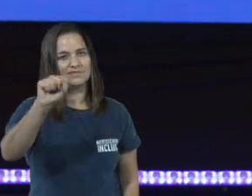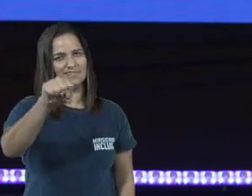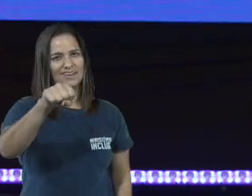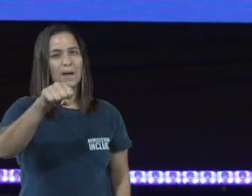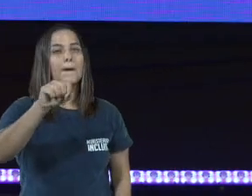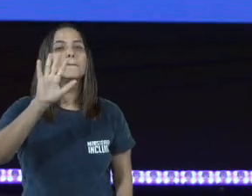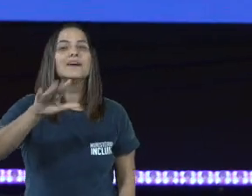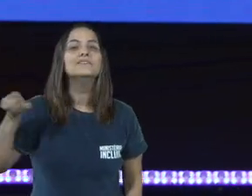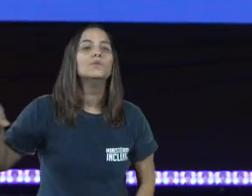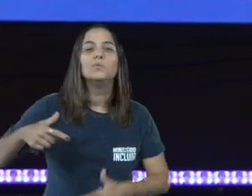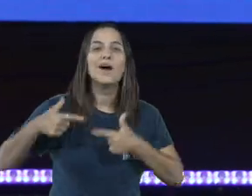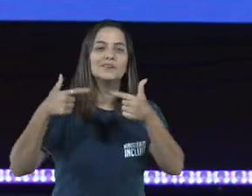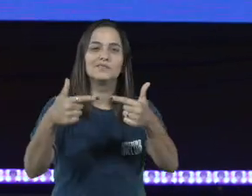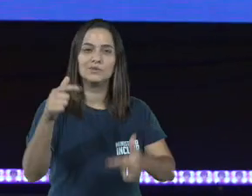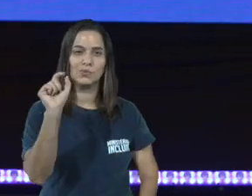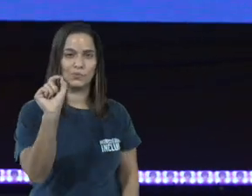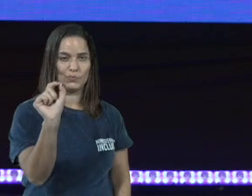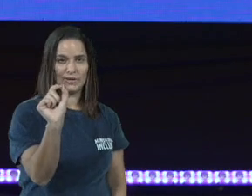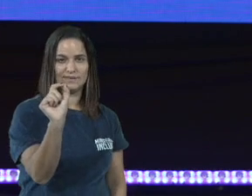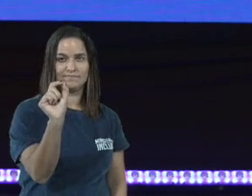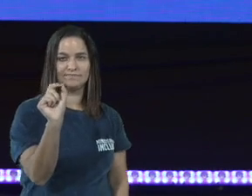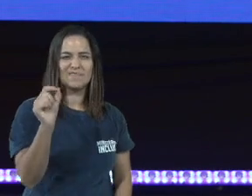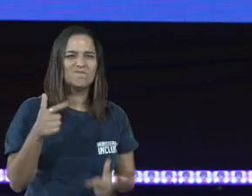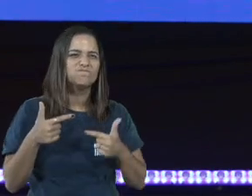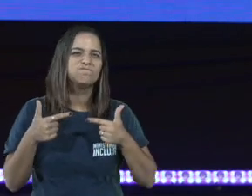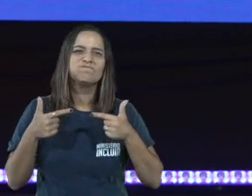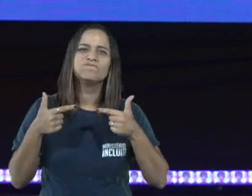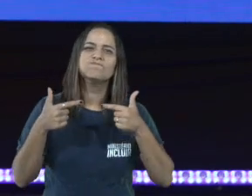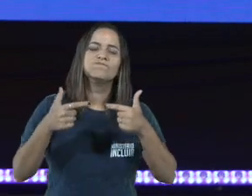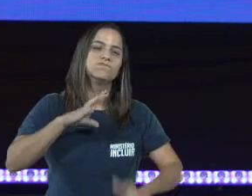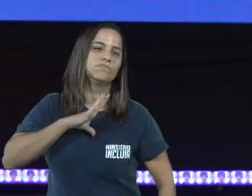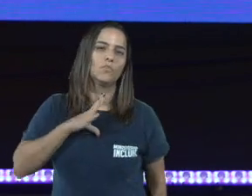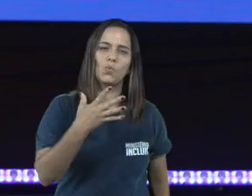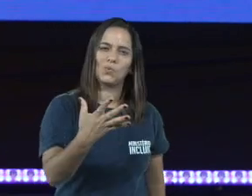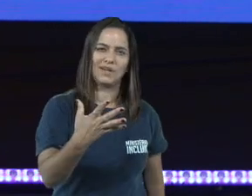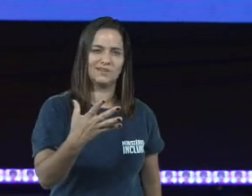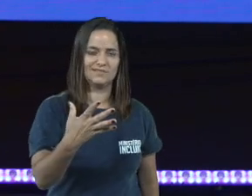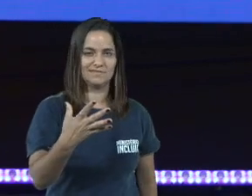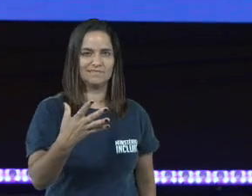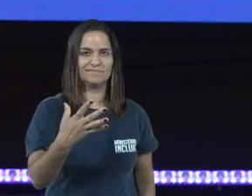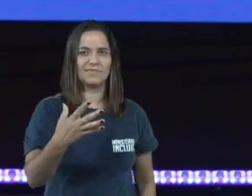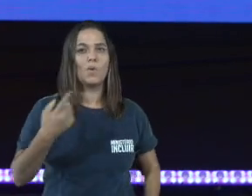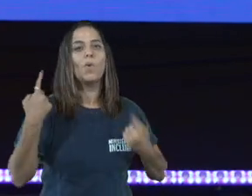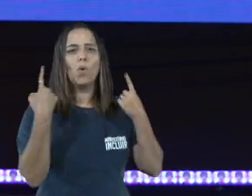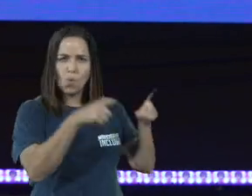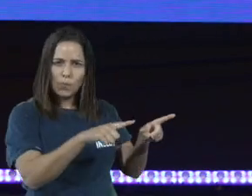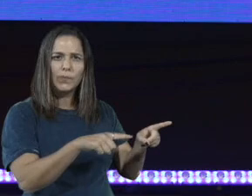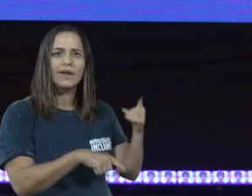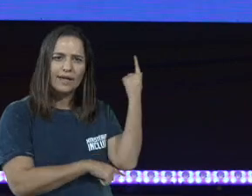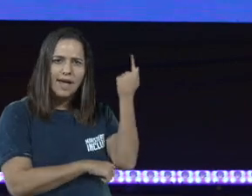até nesse a descobrir o segredo de Davi para enfrentar o que nos faz temer é o nosso desafio